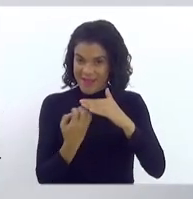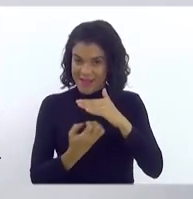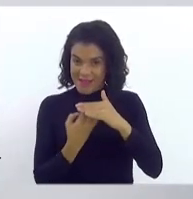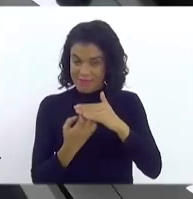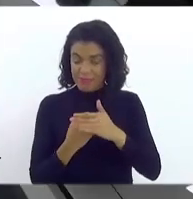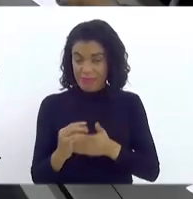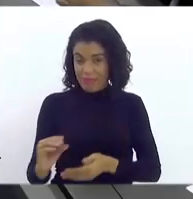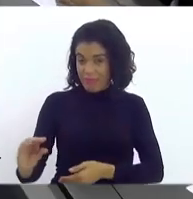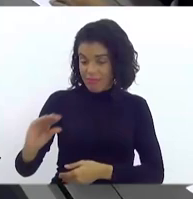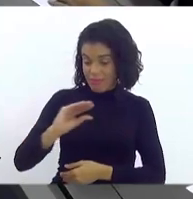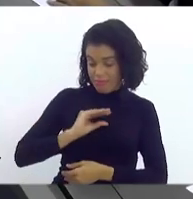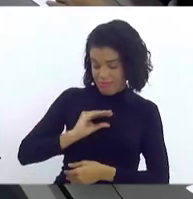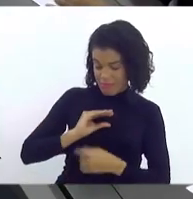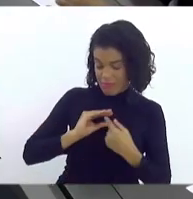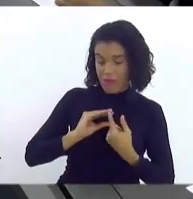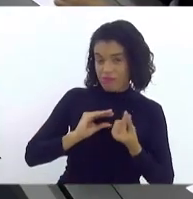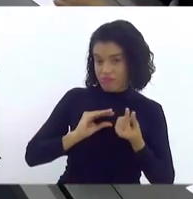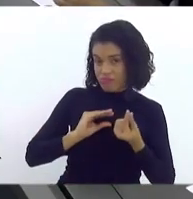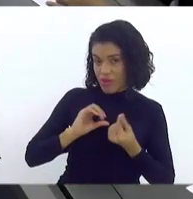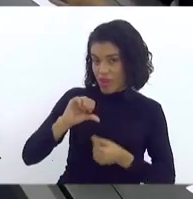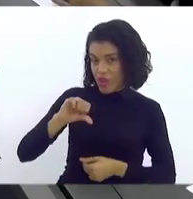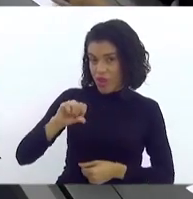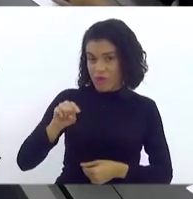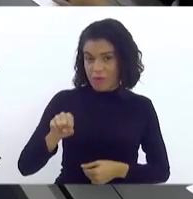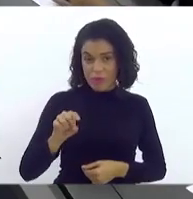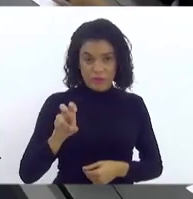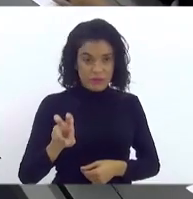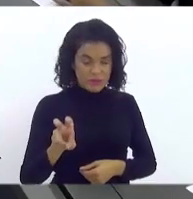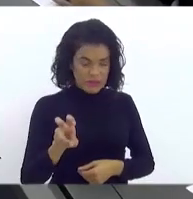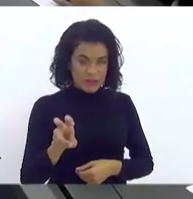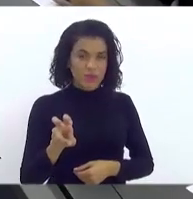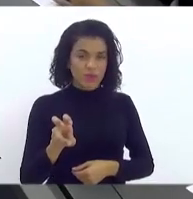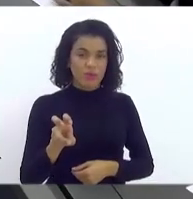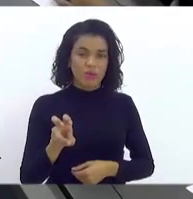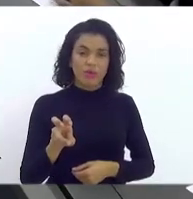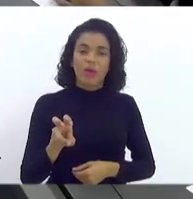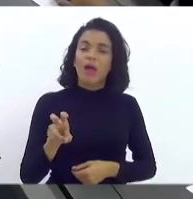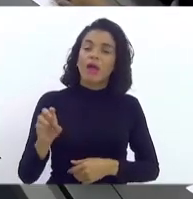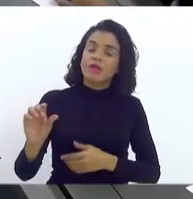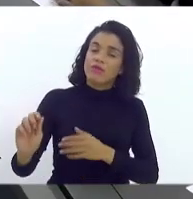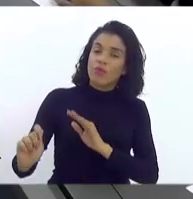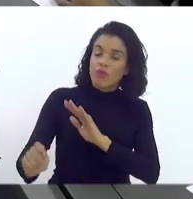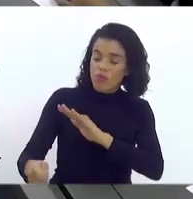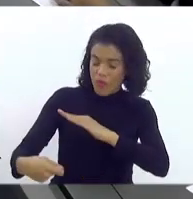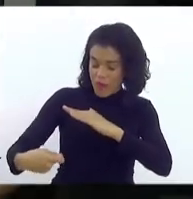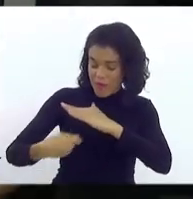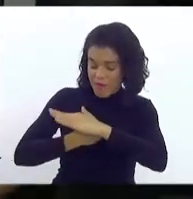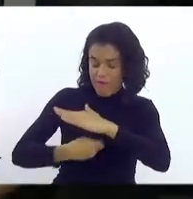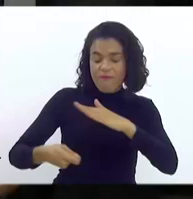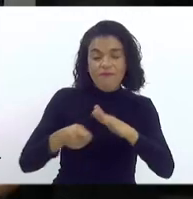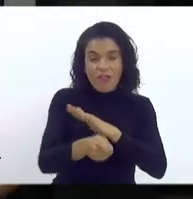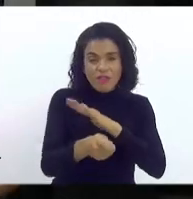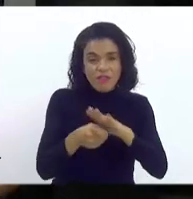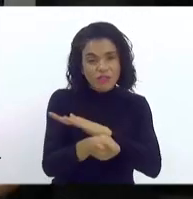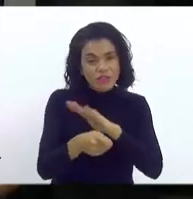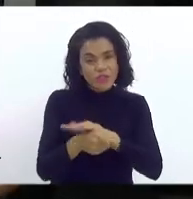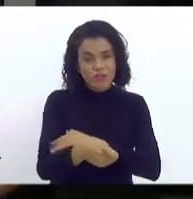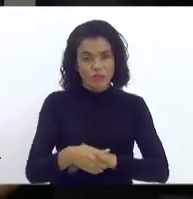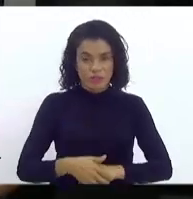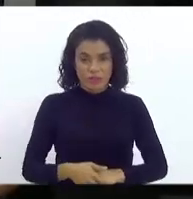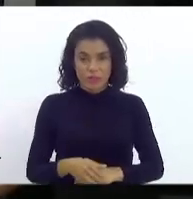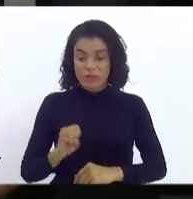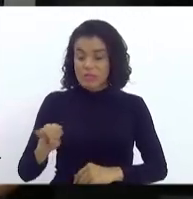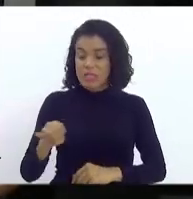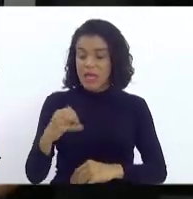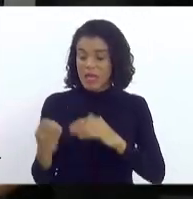ela é remunerada a uma taxa de 9,5, se não me recordo, dos investimentos realizados. É isso que ela recebe. Então, se